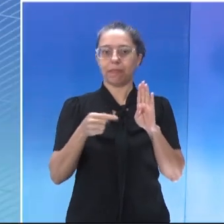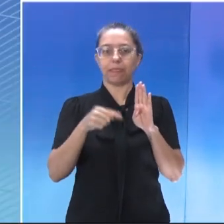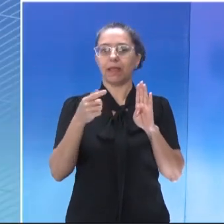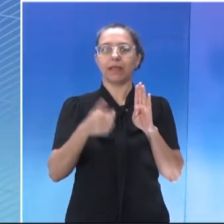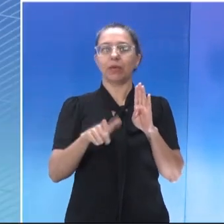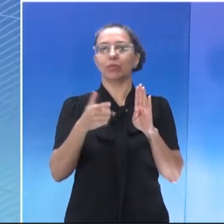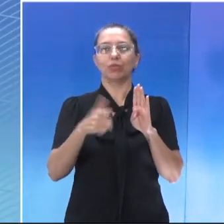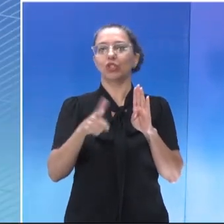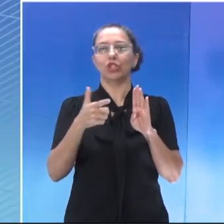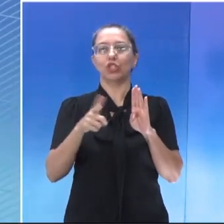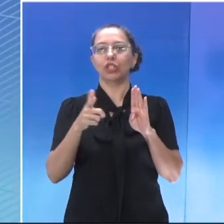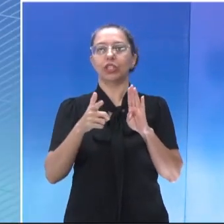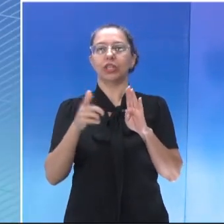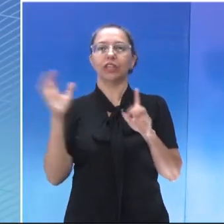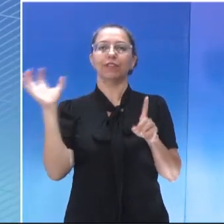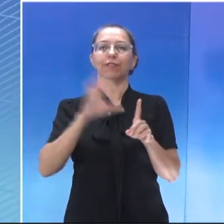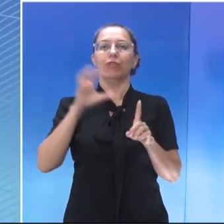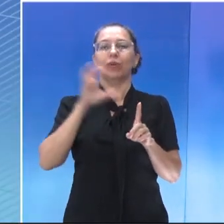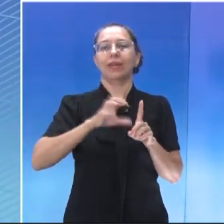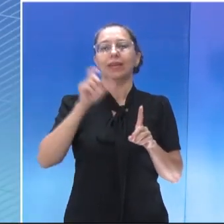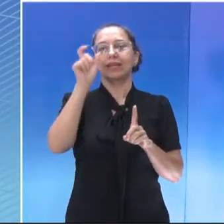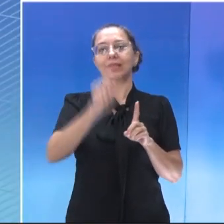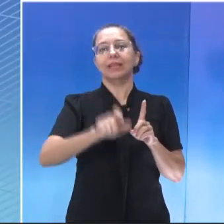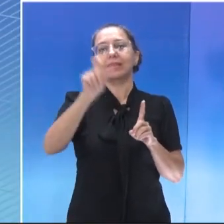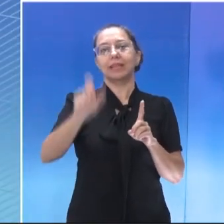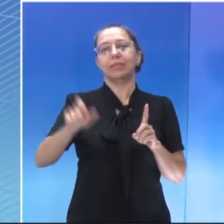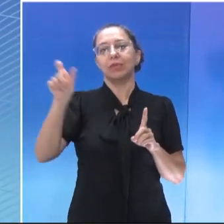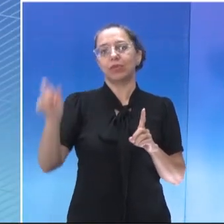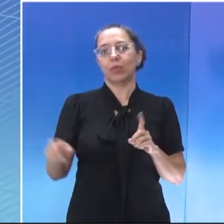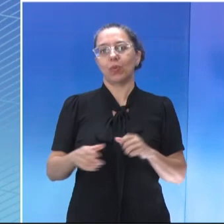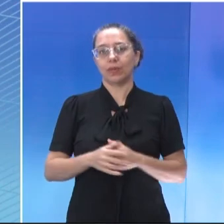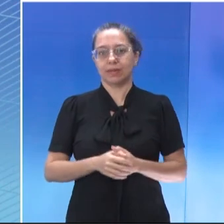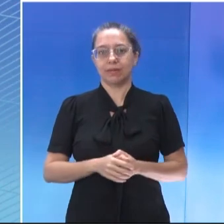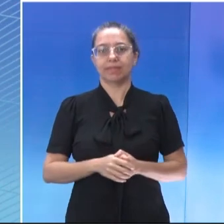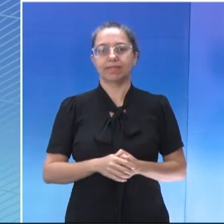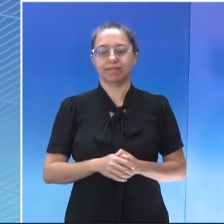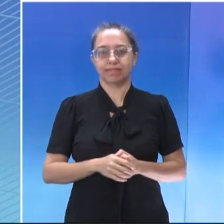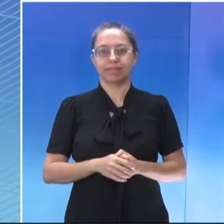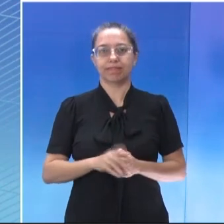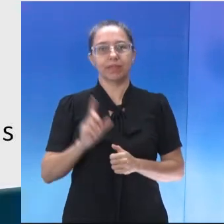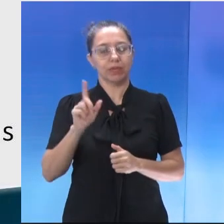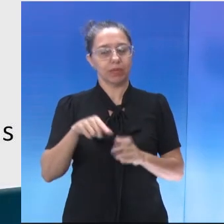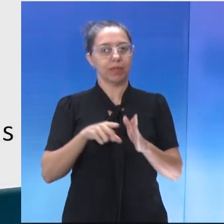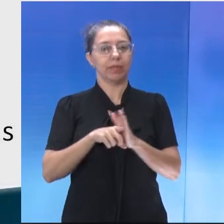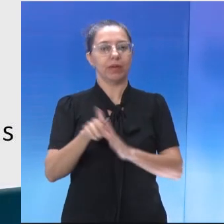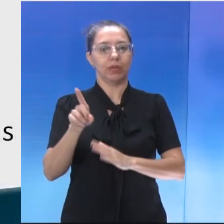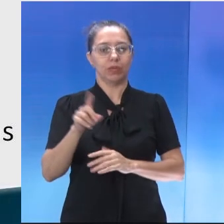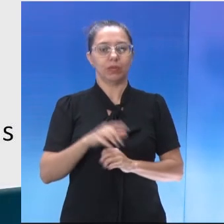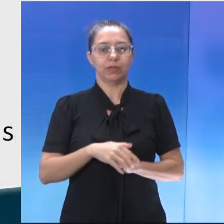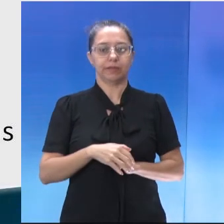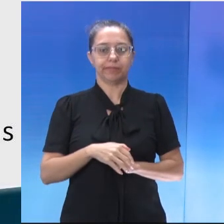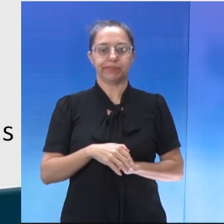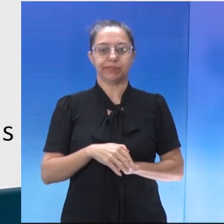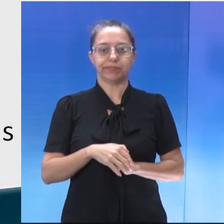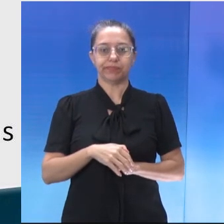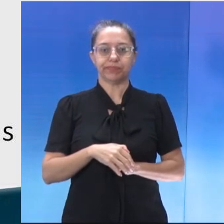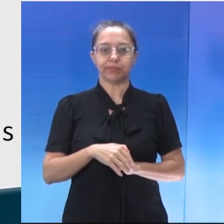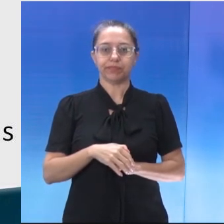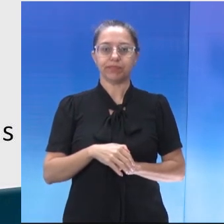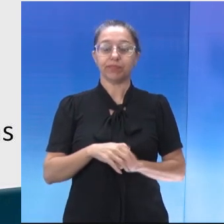texto está falando o contrário disso aí, que vocês estão vendo que essa é uma pergunta de exceção, né? Então olha só, o finalzinho aí da